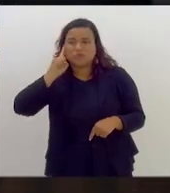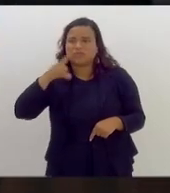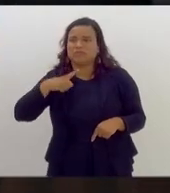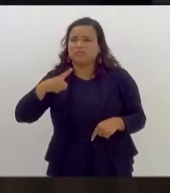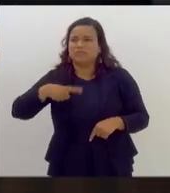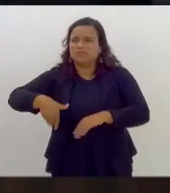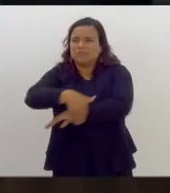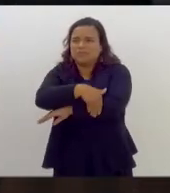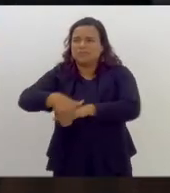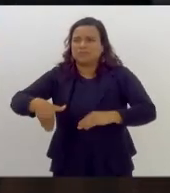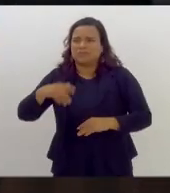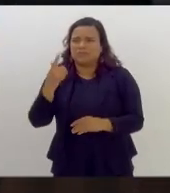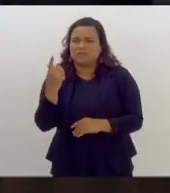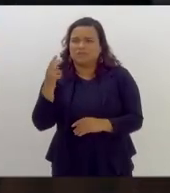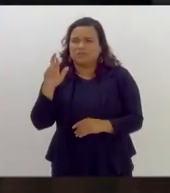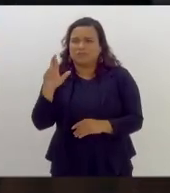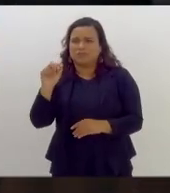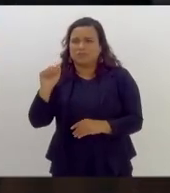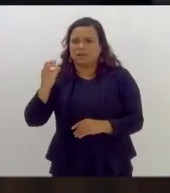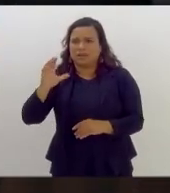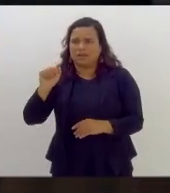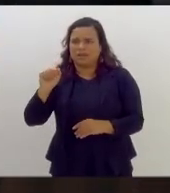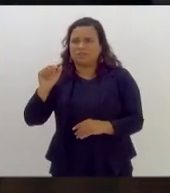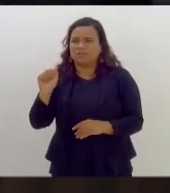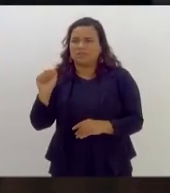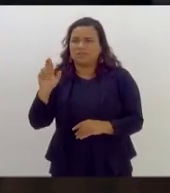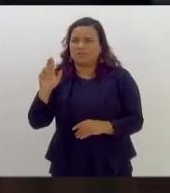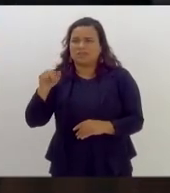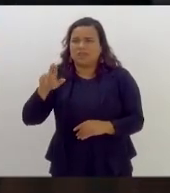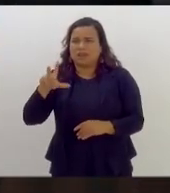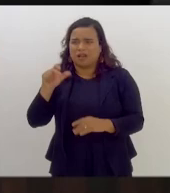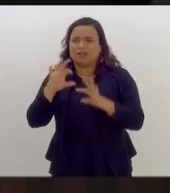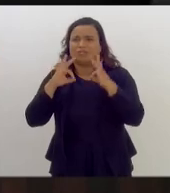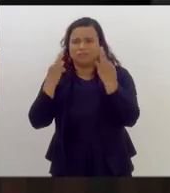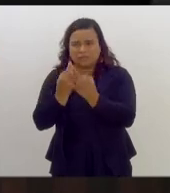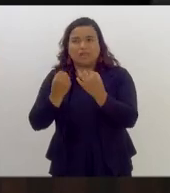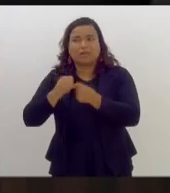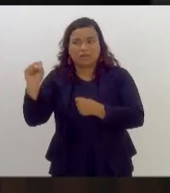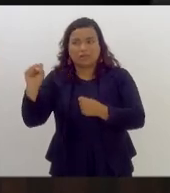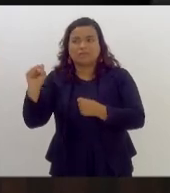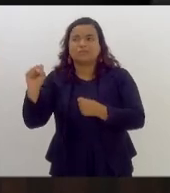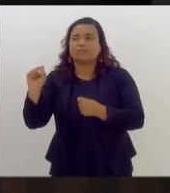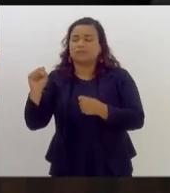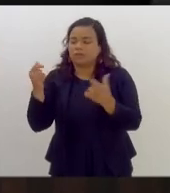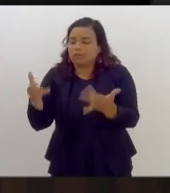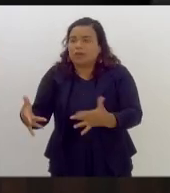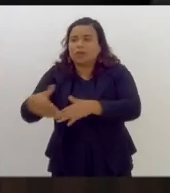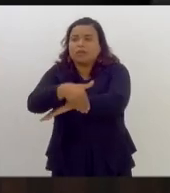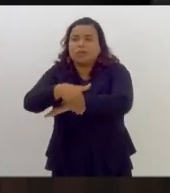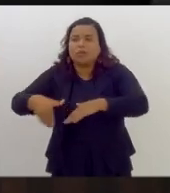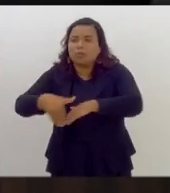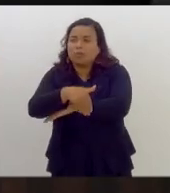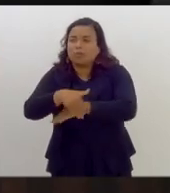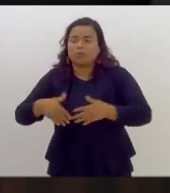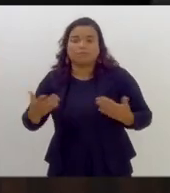na rua Graça Aranha. Presidente, eu falei no expediente... Famílias inteiras ali dormindo embaixo de marquises. Eu falei